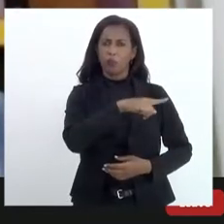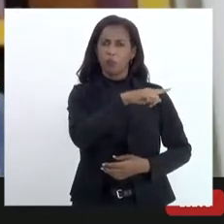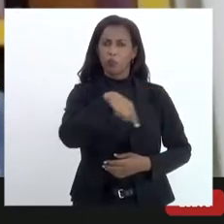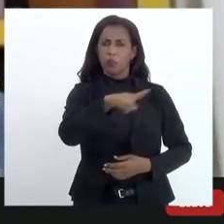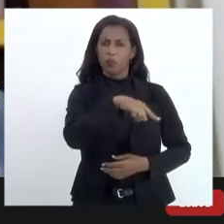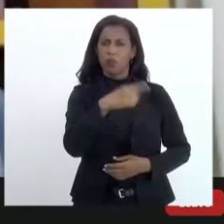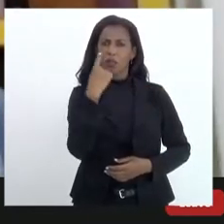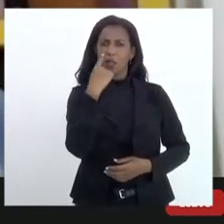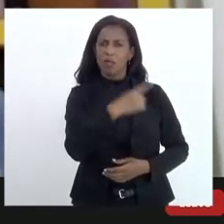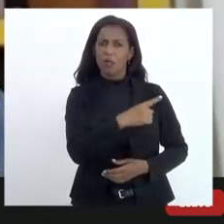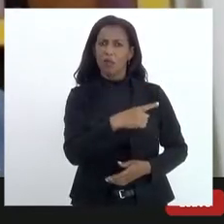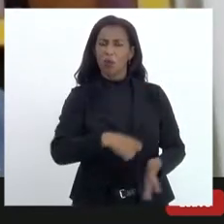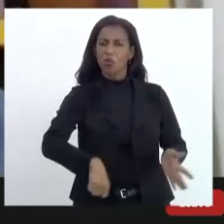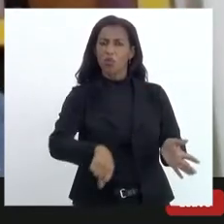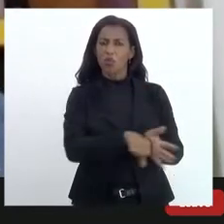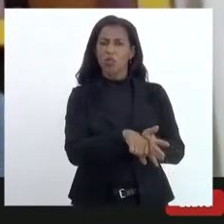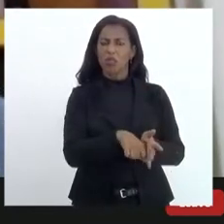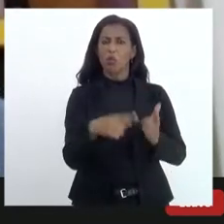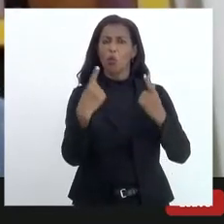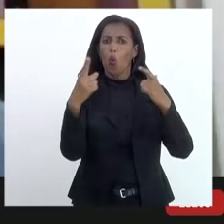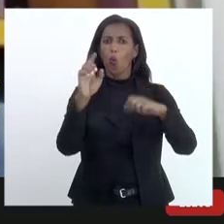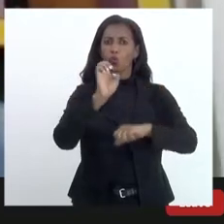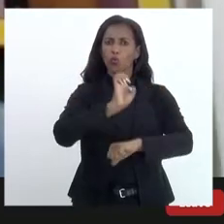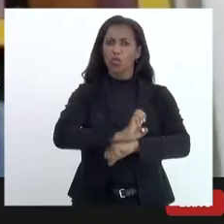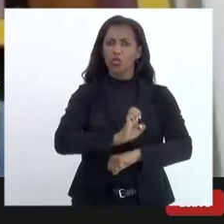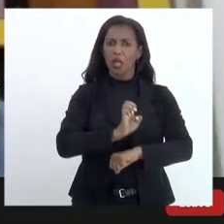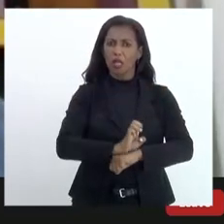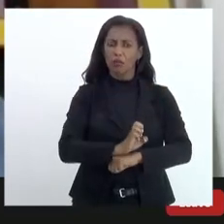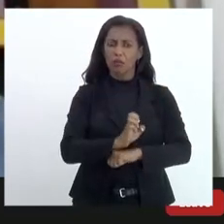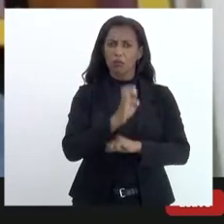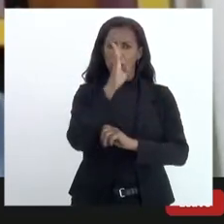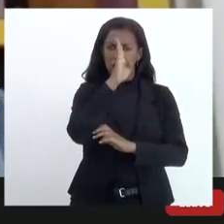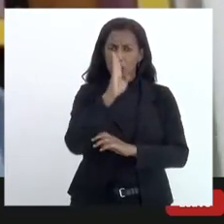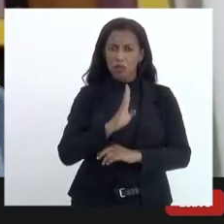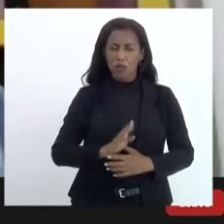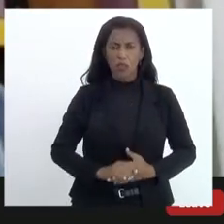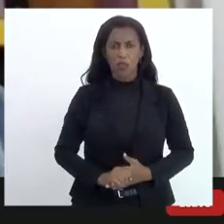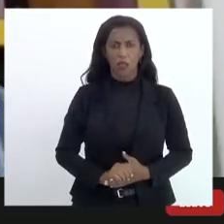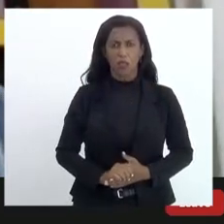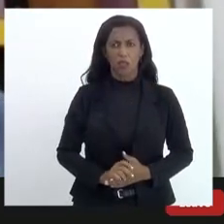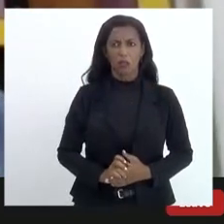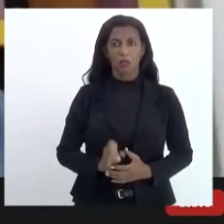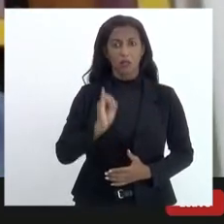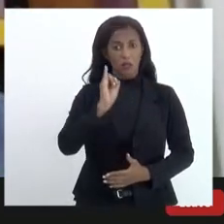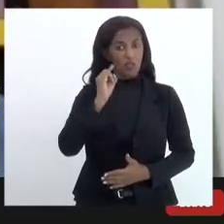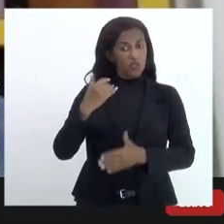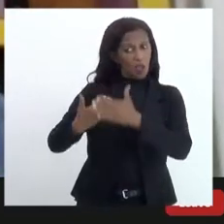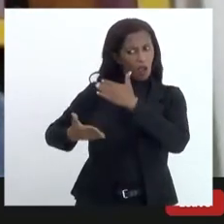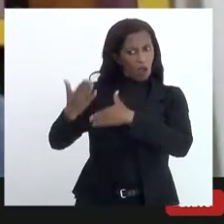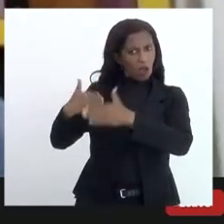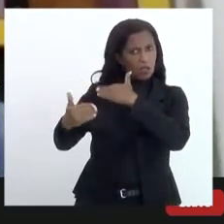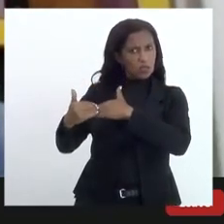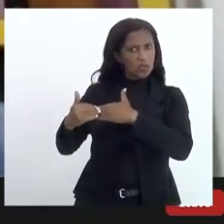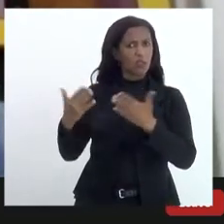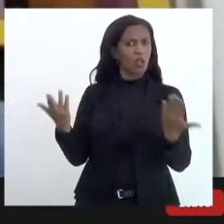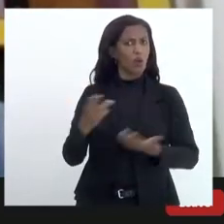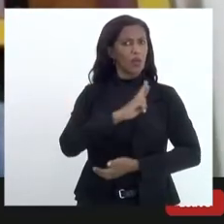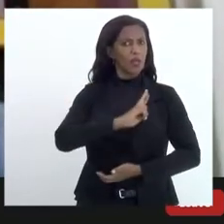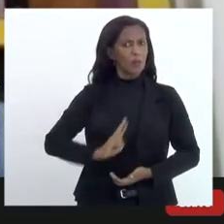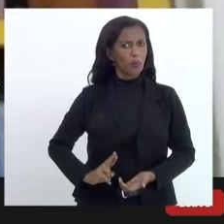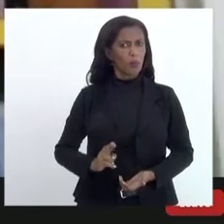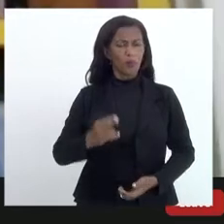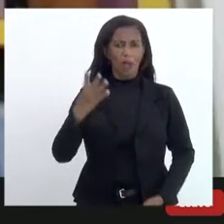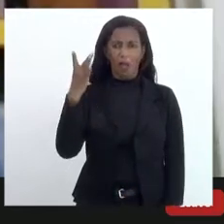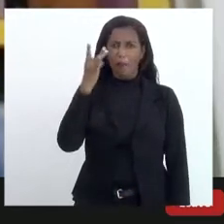um crime flagrante do Estado brasileiro na República. Você tinha antes no Império, na República, né? Ali é uma